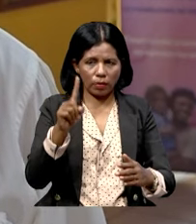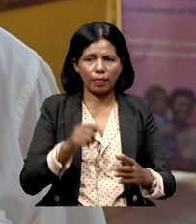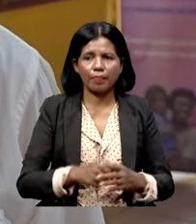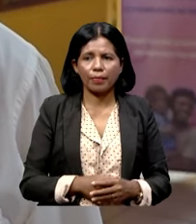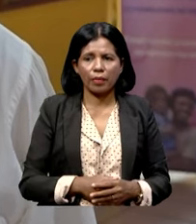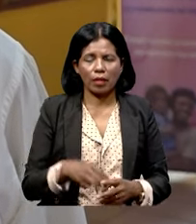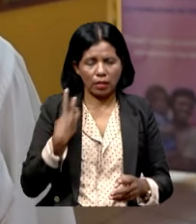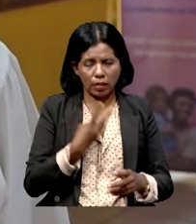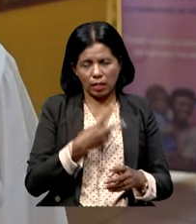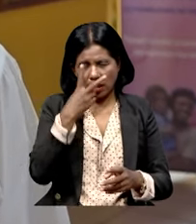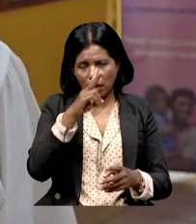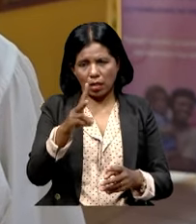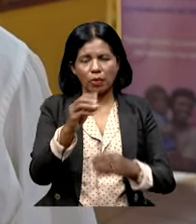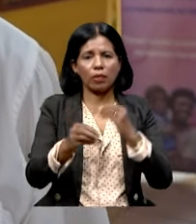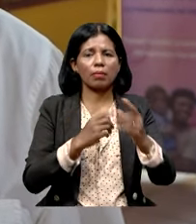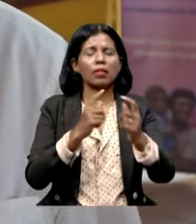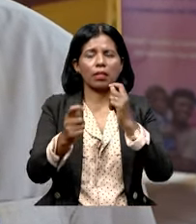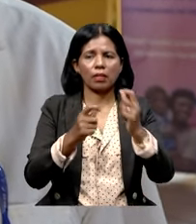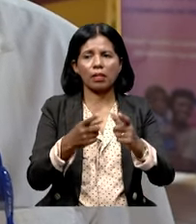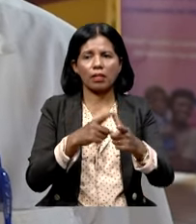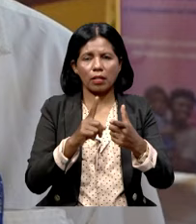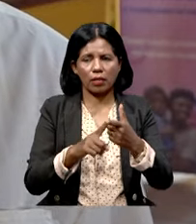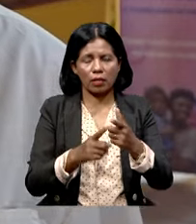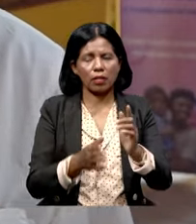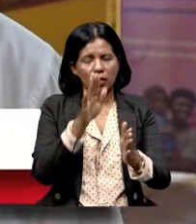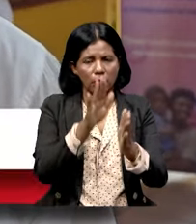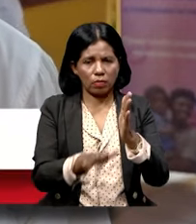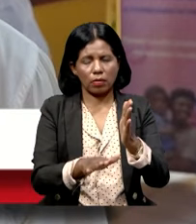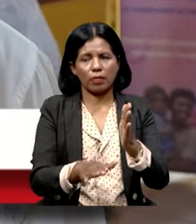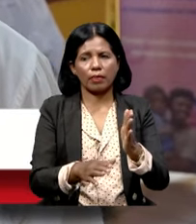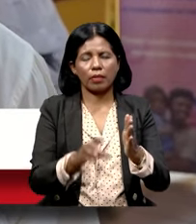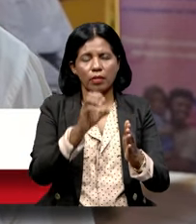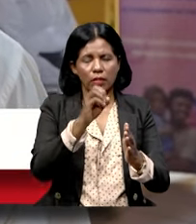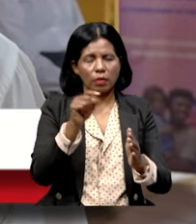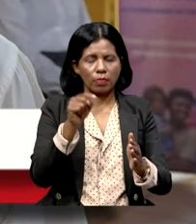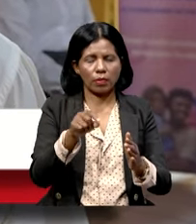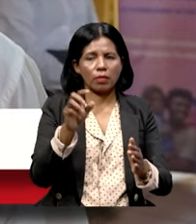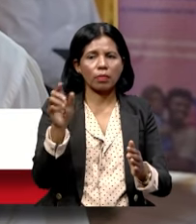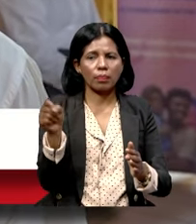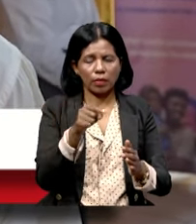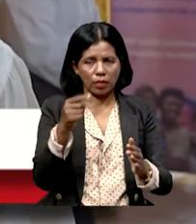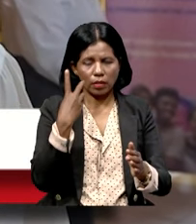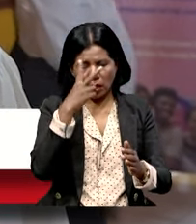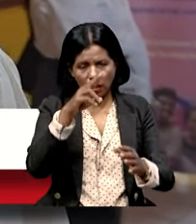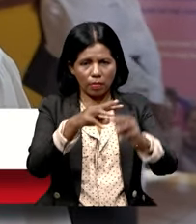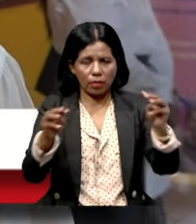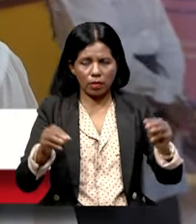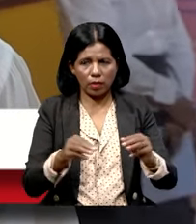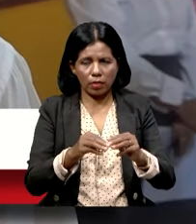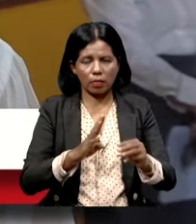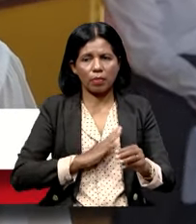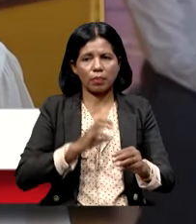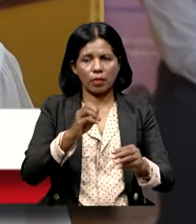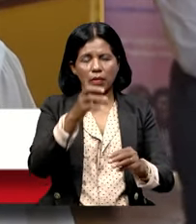a inflação e a lilima que é transportes, mas nem inflação os que teves 0.1% também tarefa a município bobonar